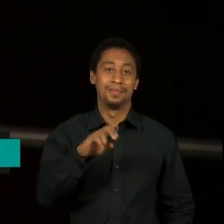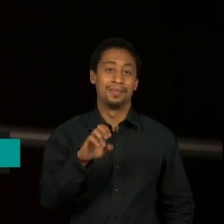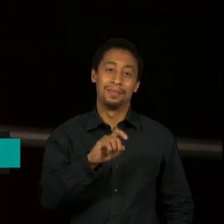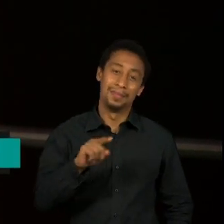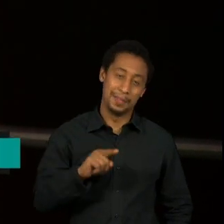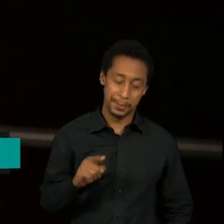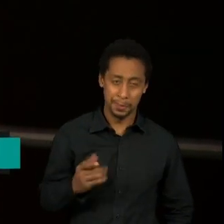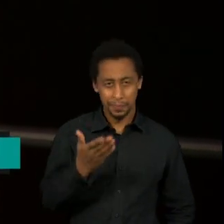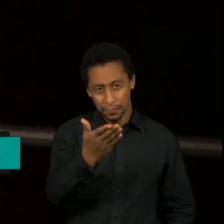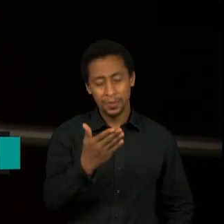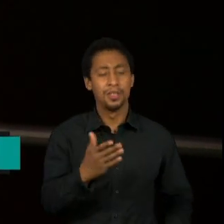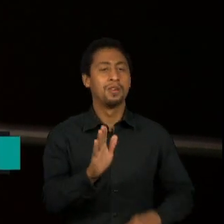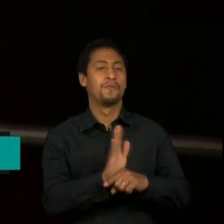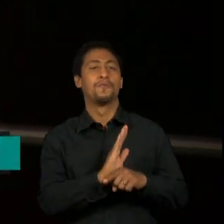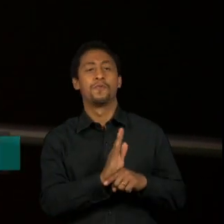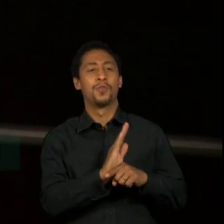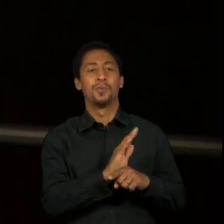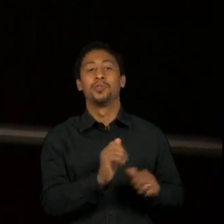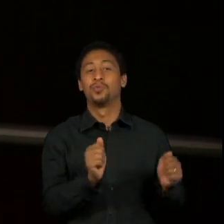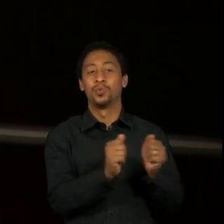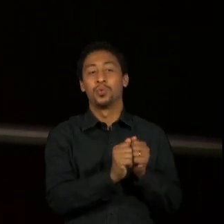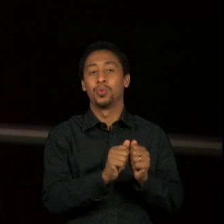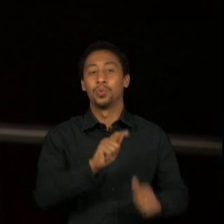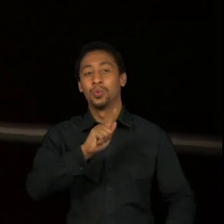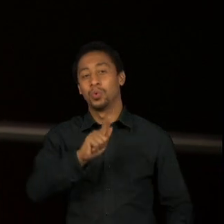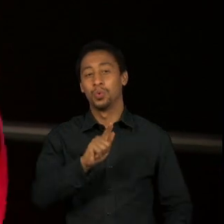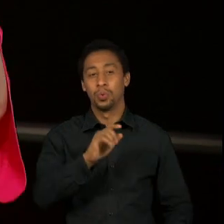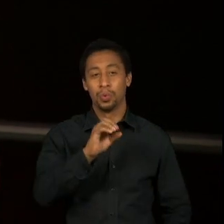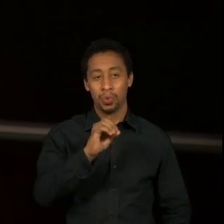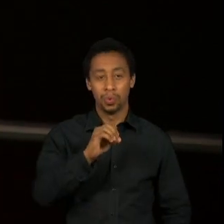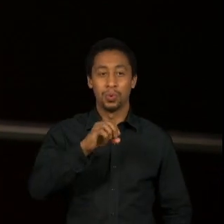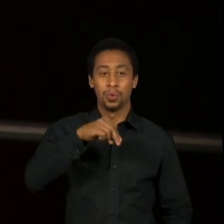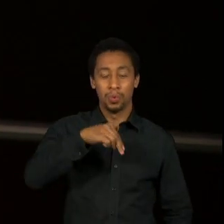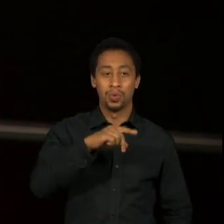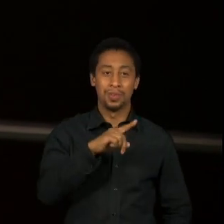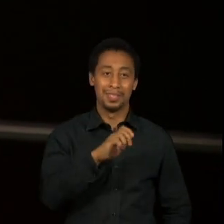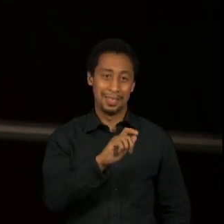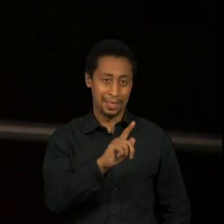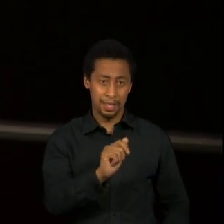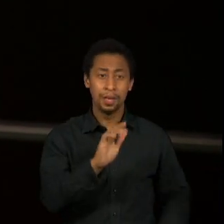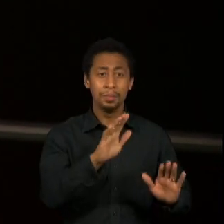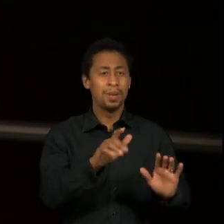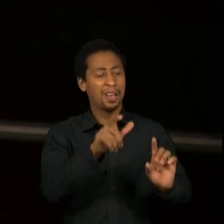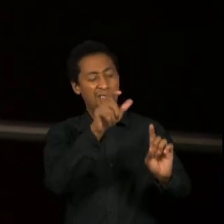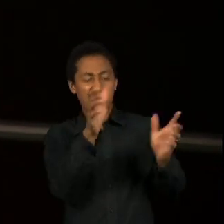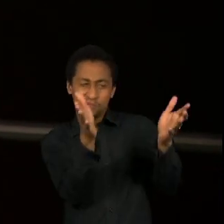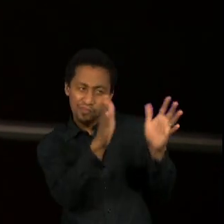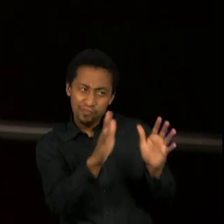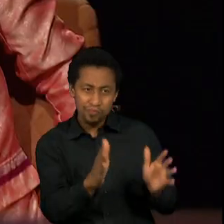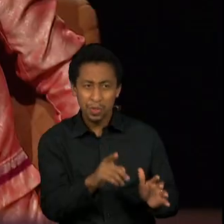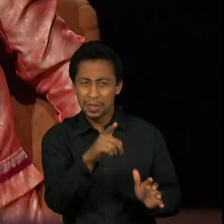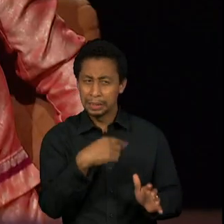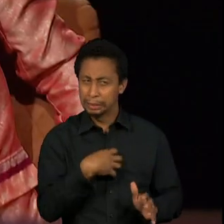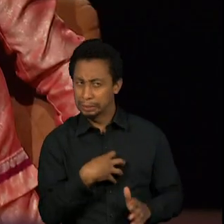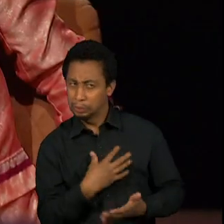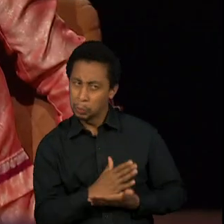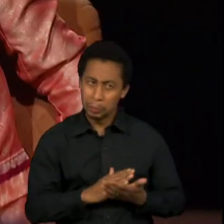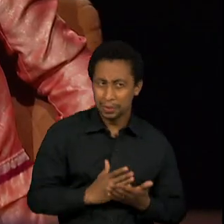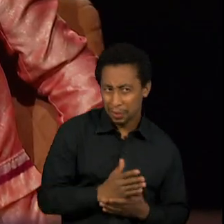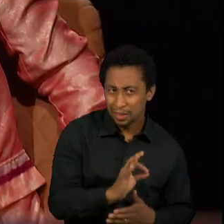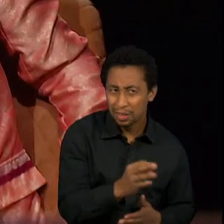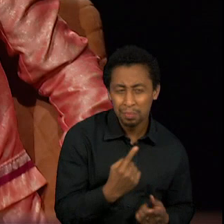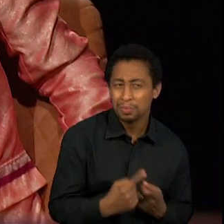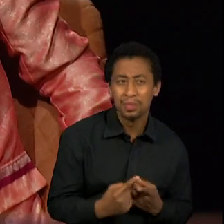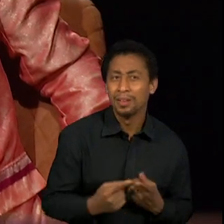passou a ser chamada de musa do cinema marginal. Mas isso te incomoda mais do que te envaidece, não é? Por quê? Então,